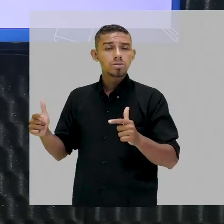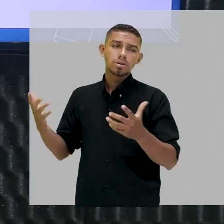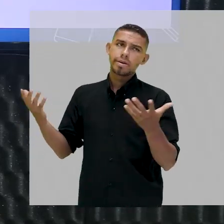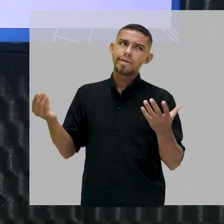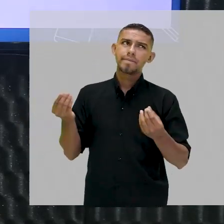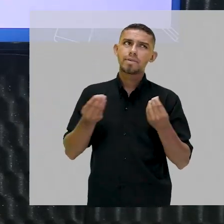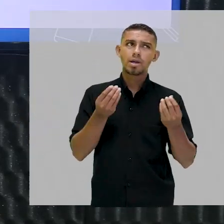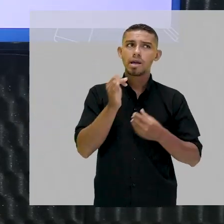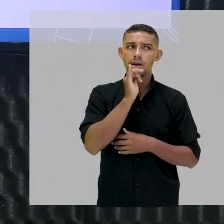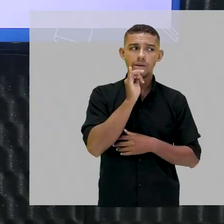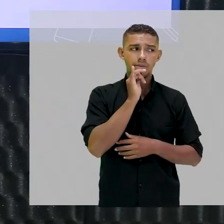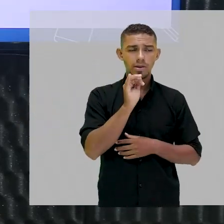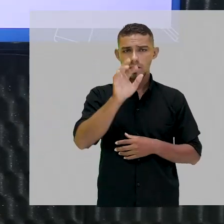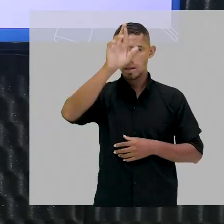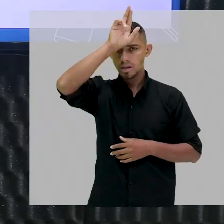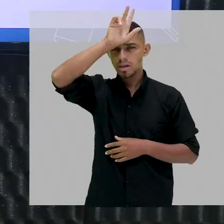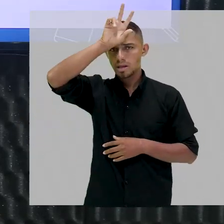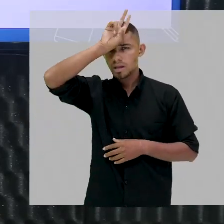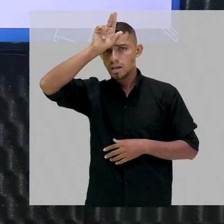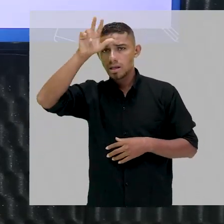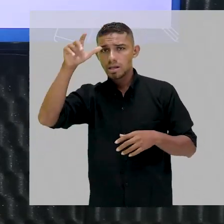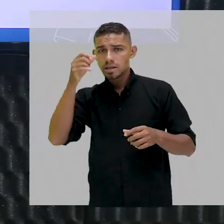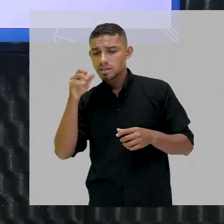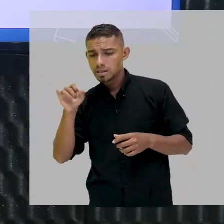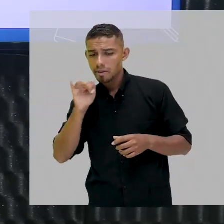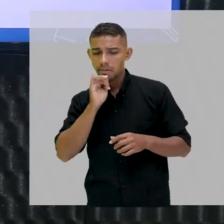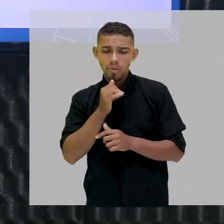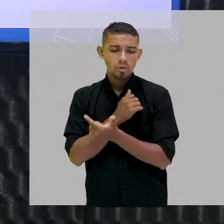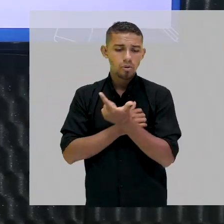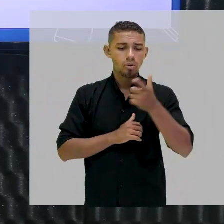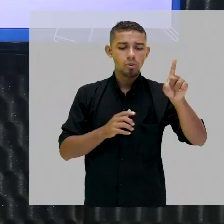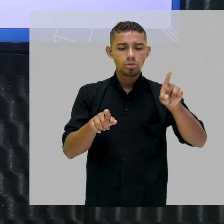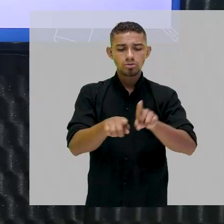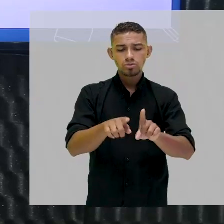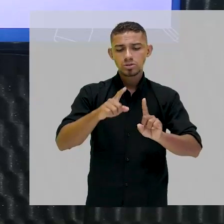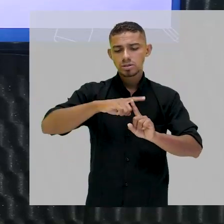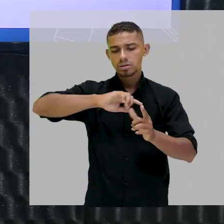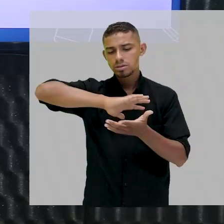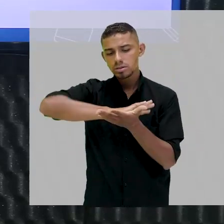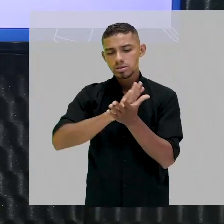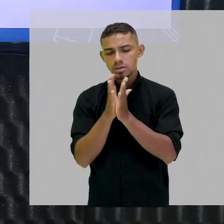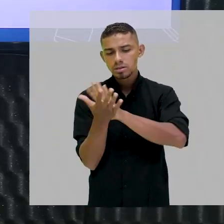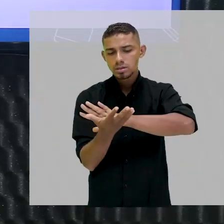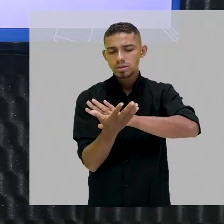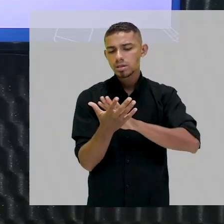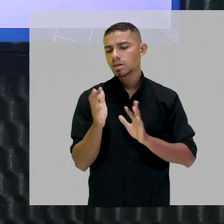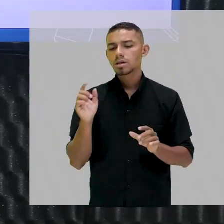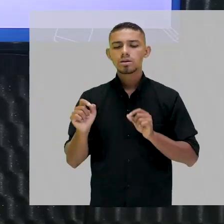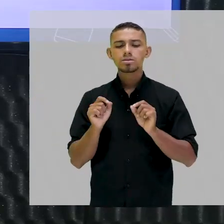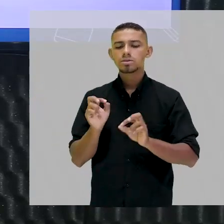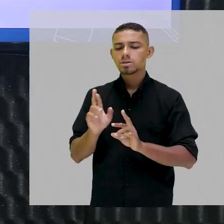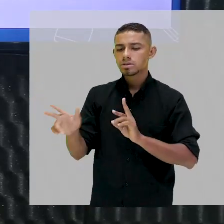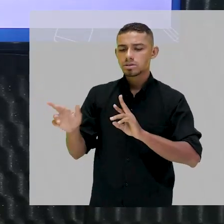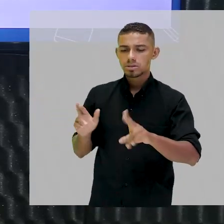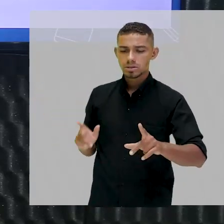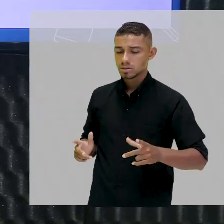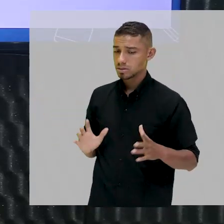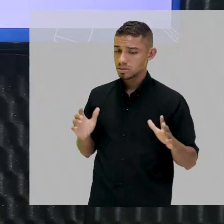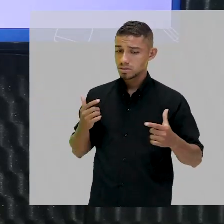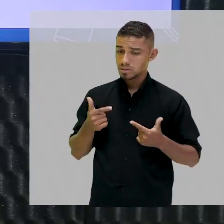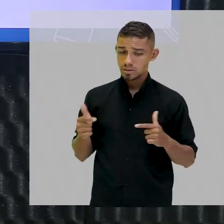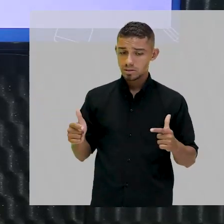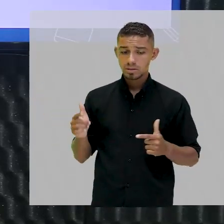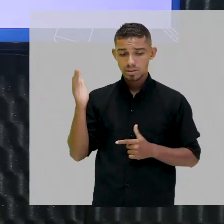meio que equivocado se existisse qualquer tipo de preconceito às diferenças, se não tivesse